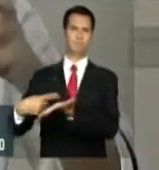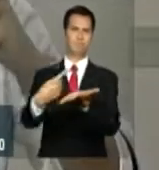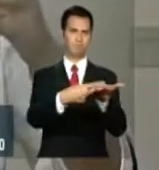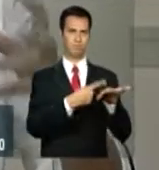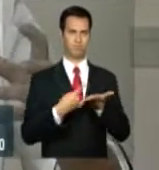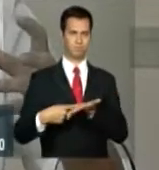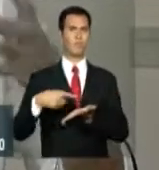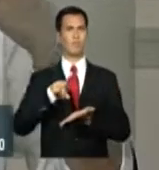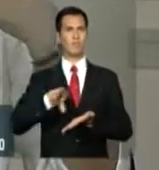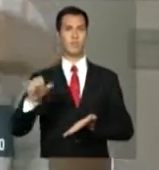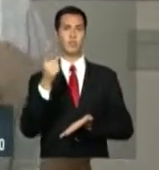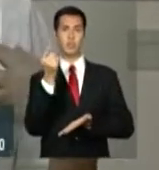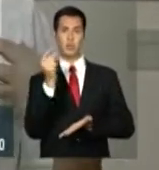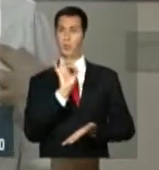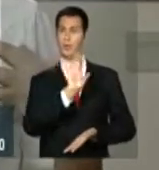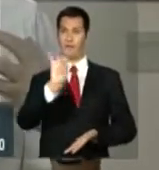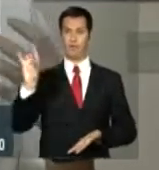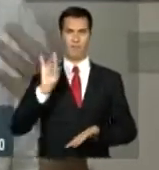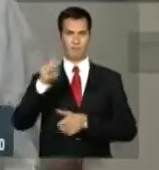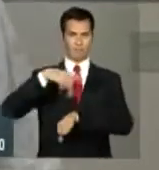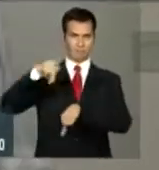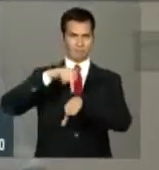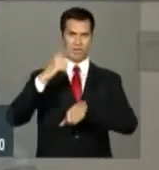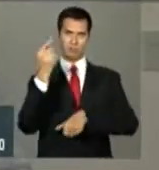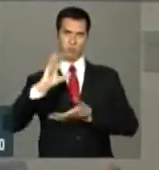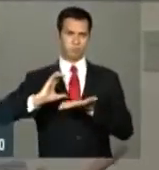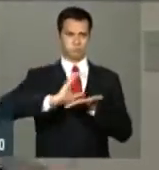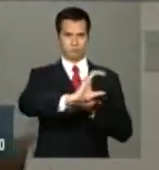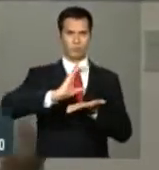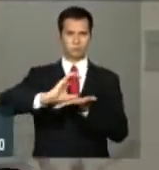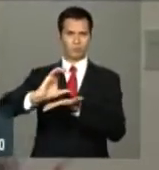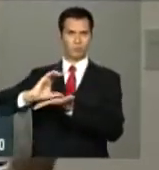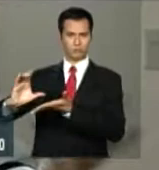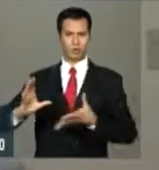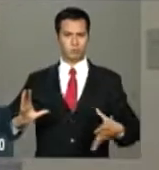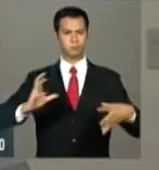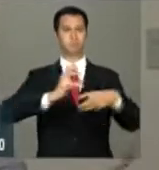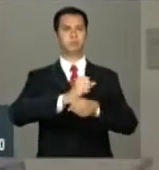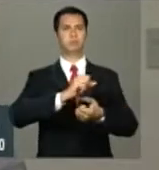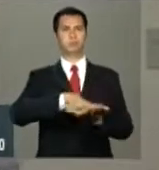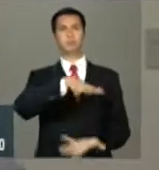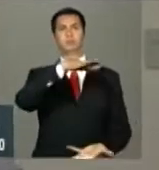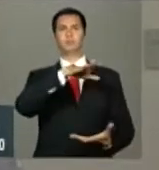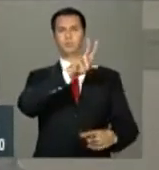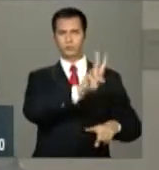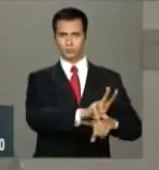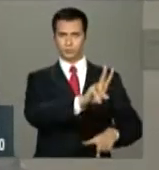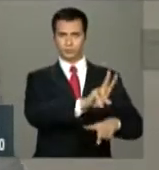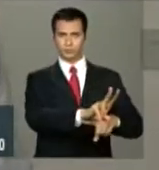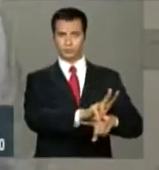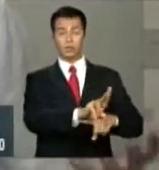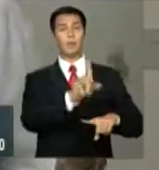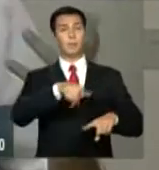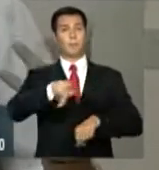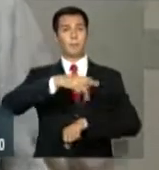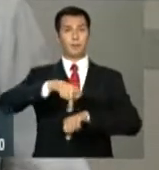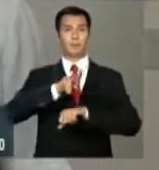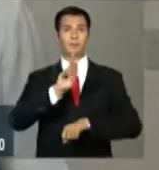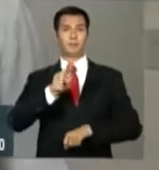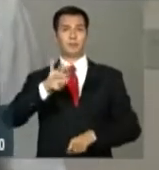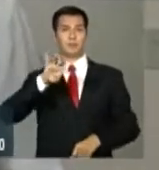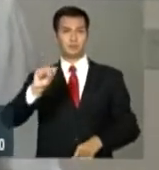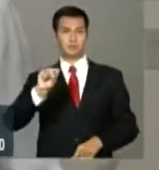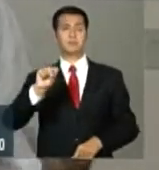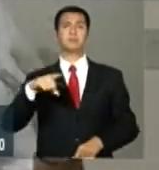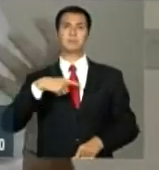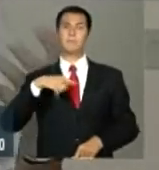um pool de reserva dos países BRICS, que são os maiores detentores de reserva do mundo.